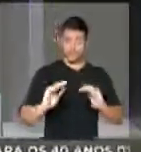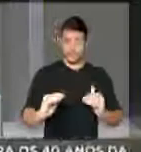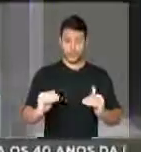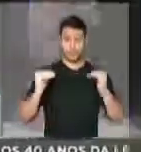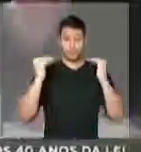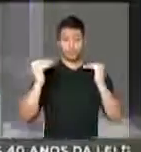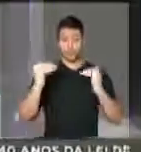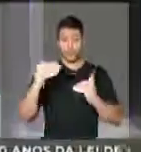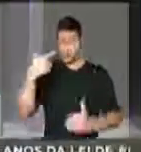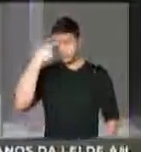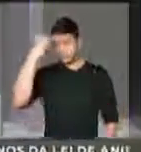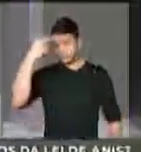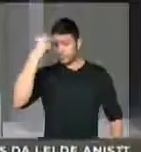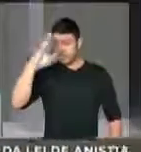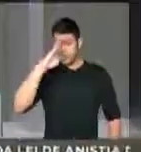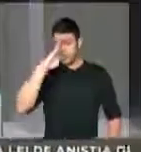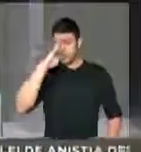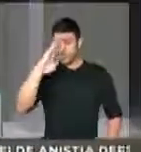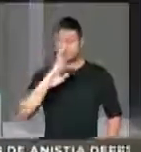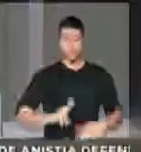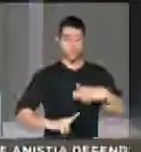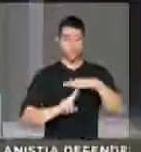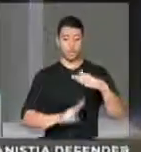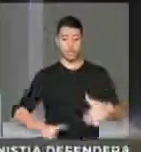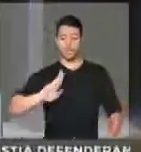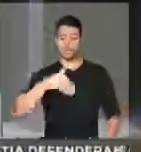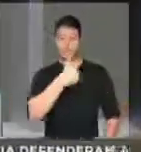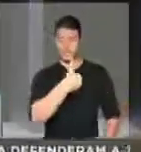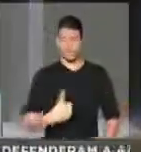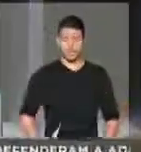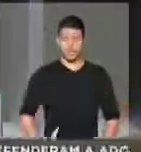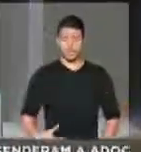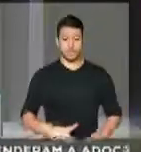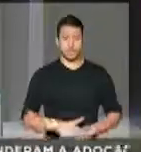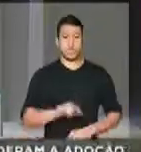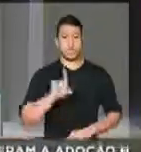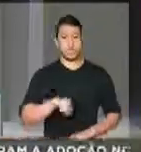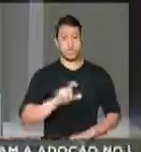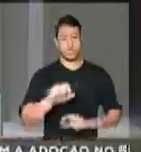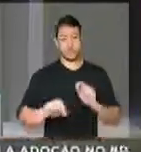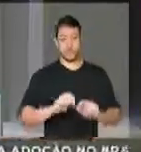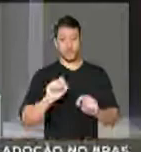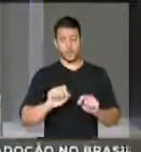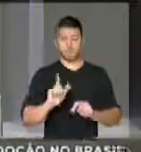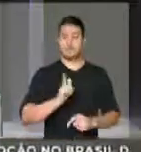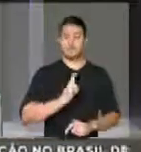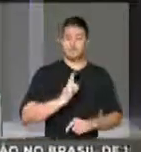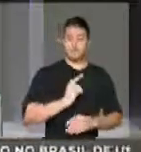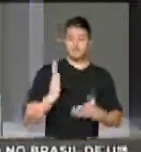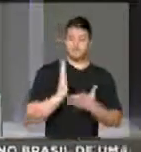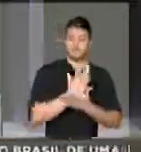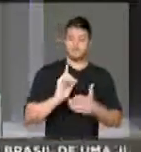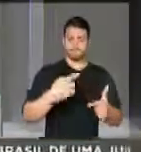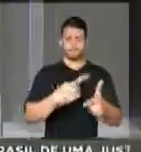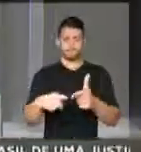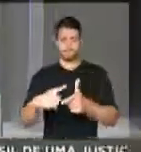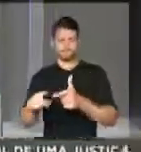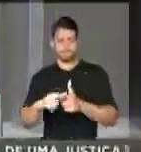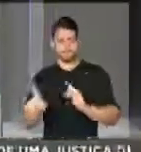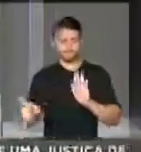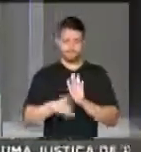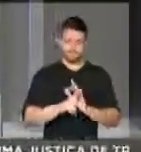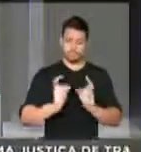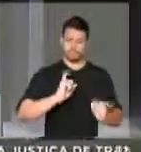brasileiro, especialmente das universidades públicas. Atacar as seculares questões de